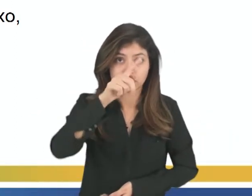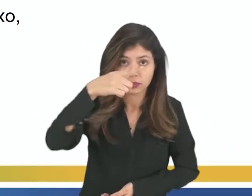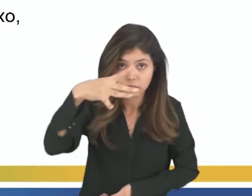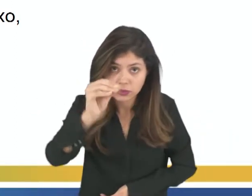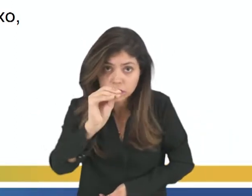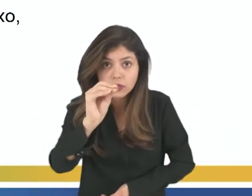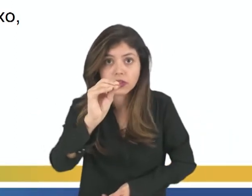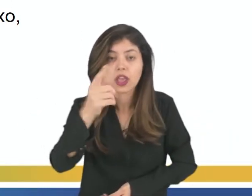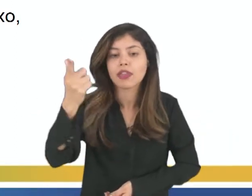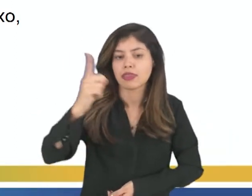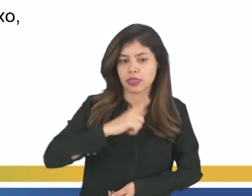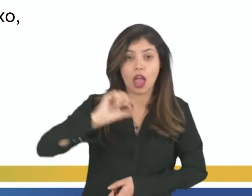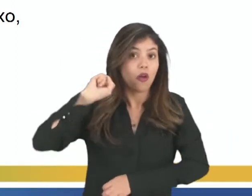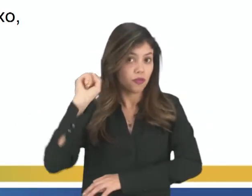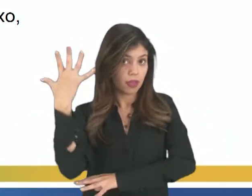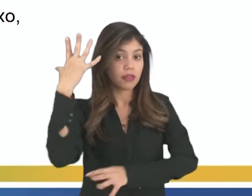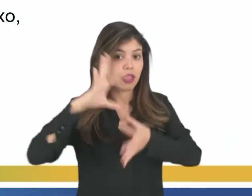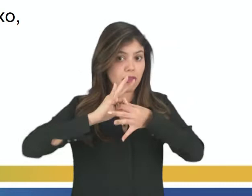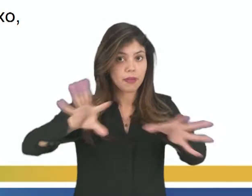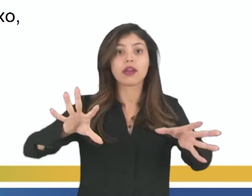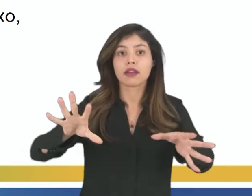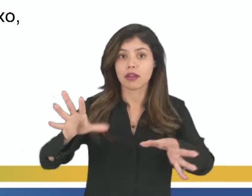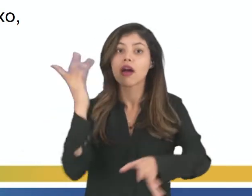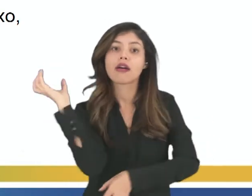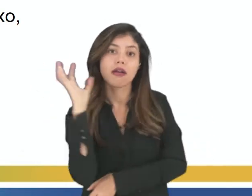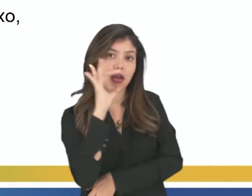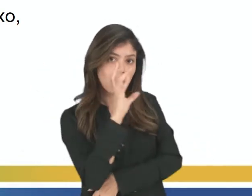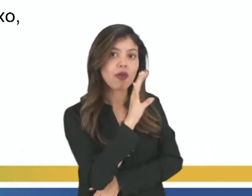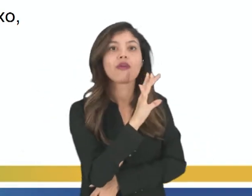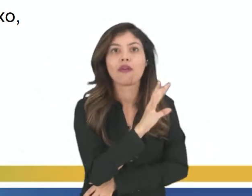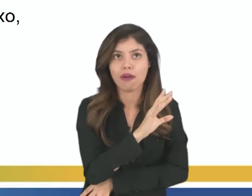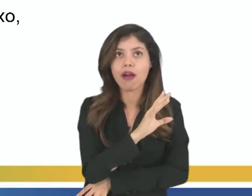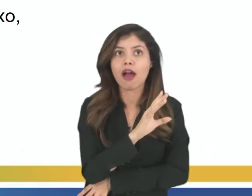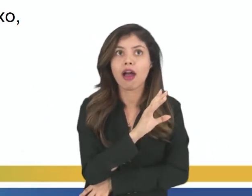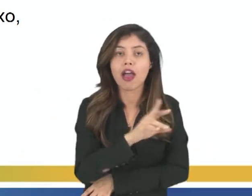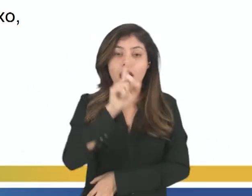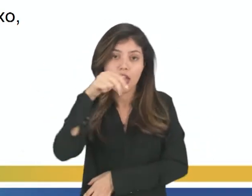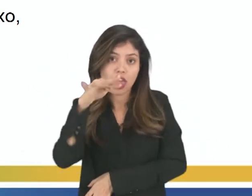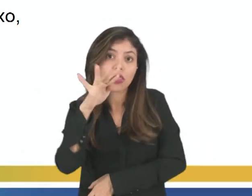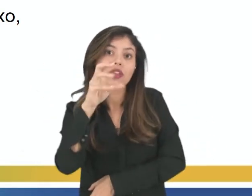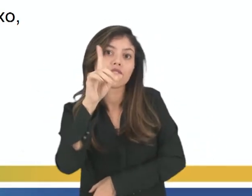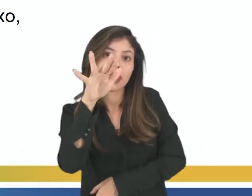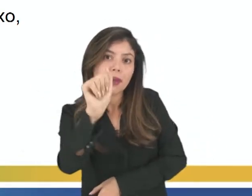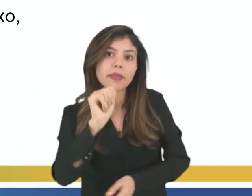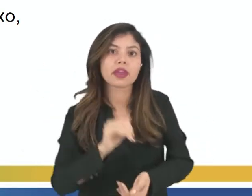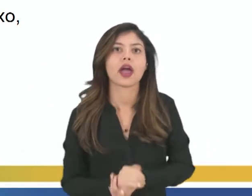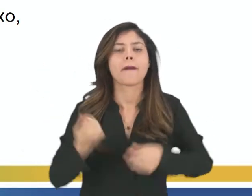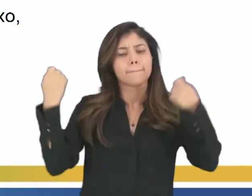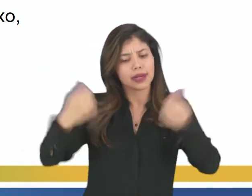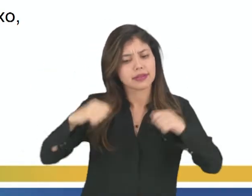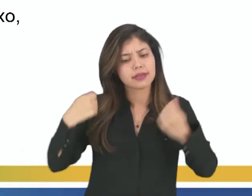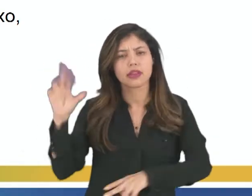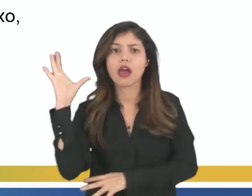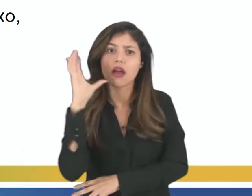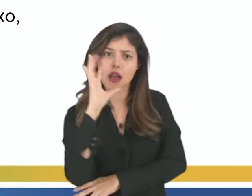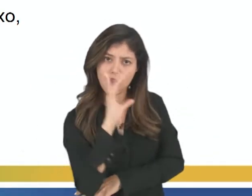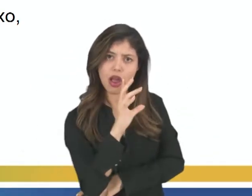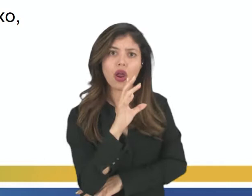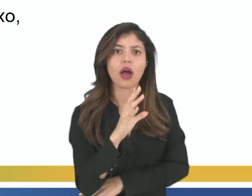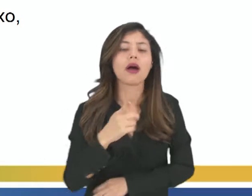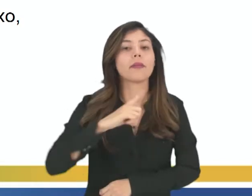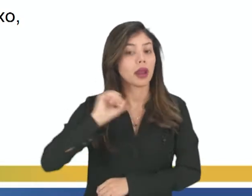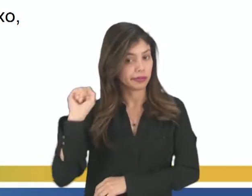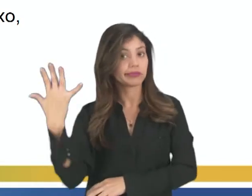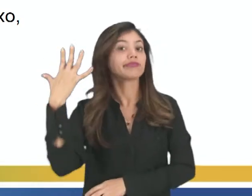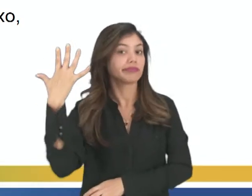ela acontece e libera calor, e a reação endotérmica ela precisa de calor para